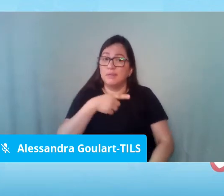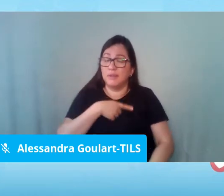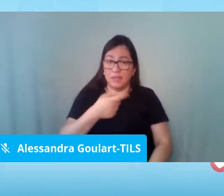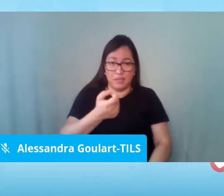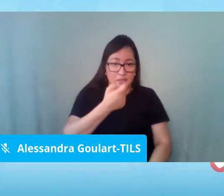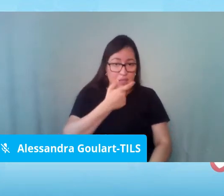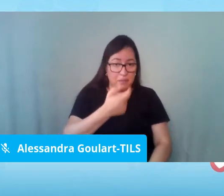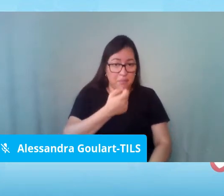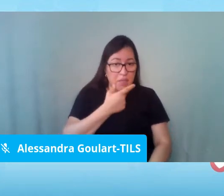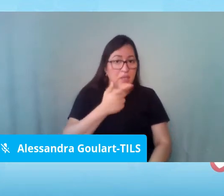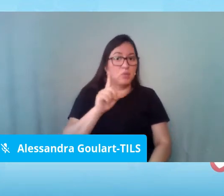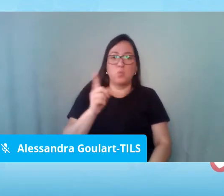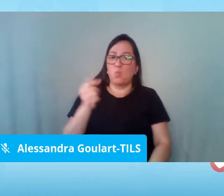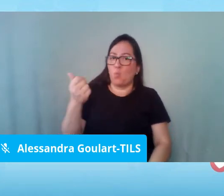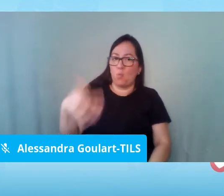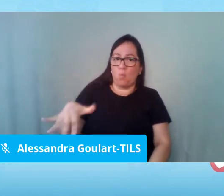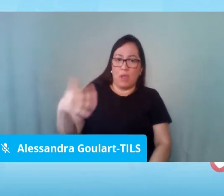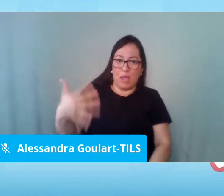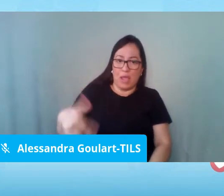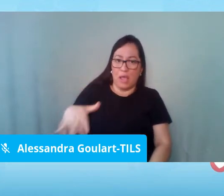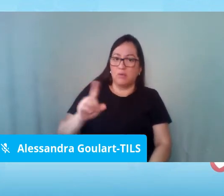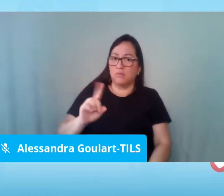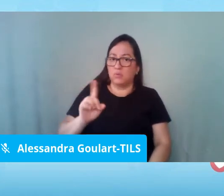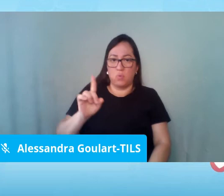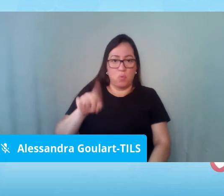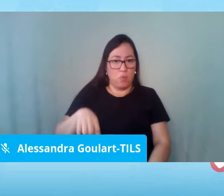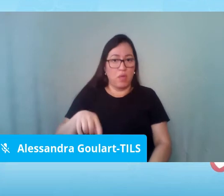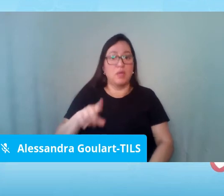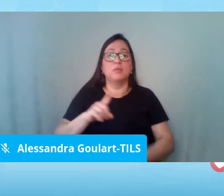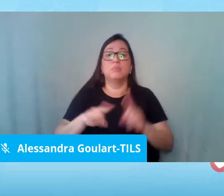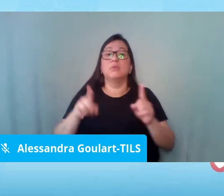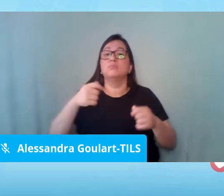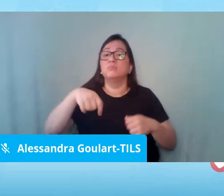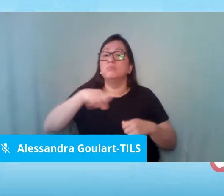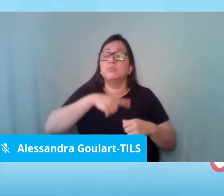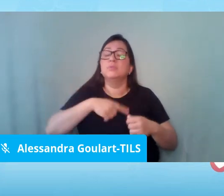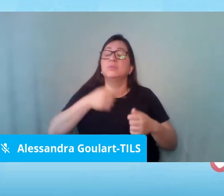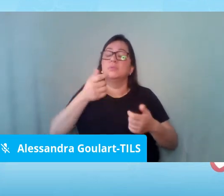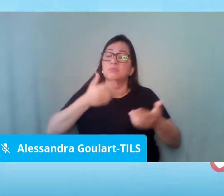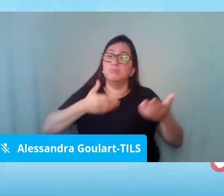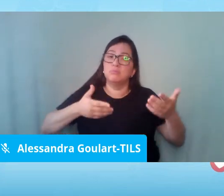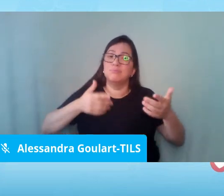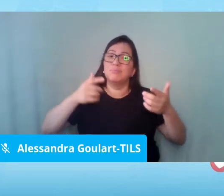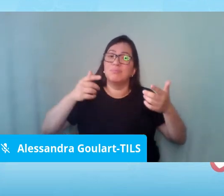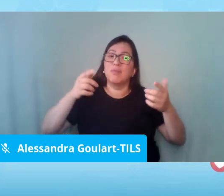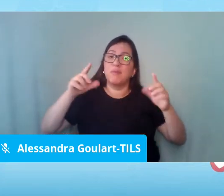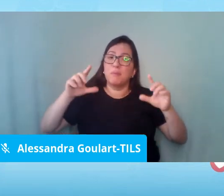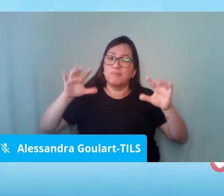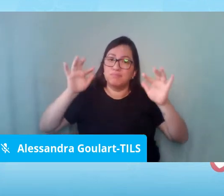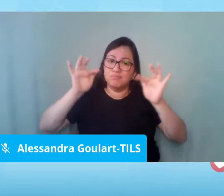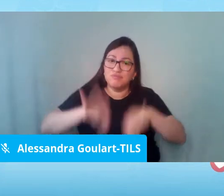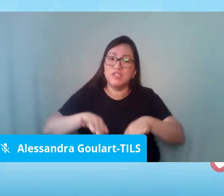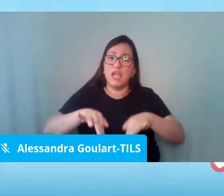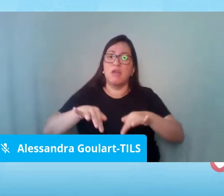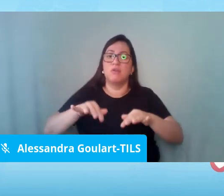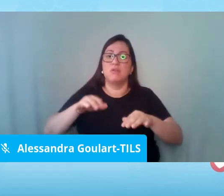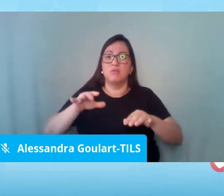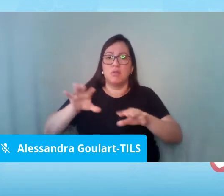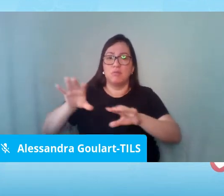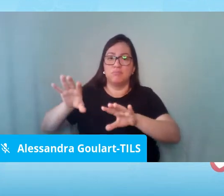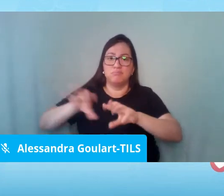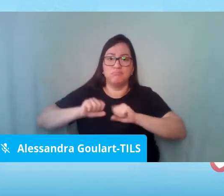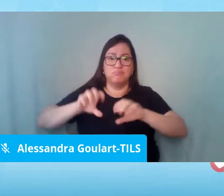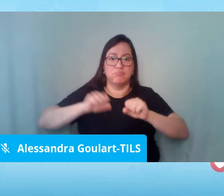medicamento barato, mas a gente precisa cortar essa cadeia de transmissão, que é muito do que foi já falado também pelo